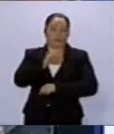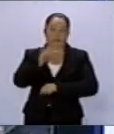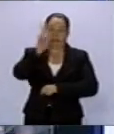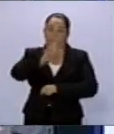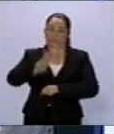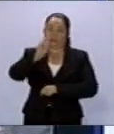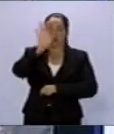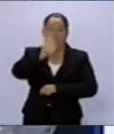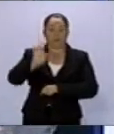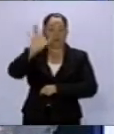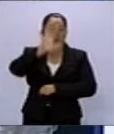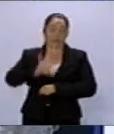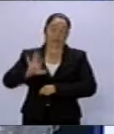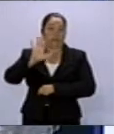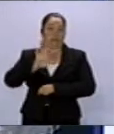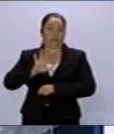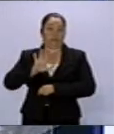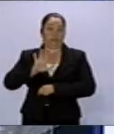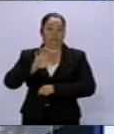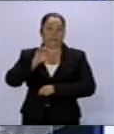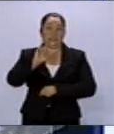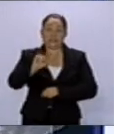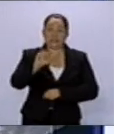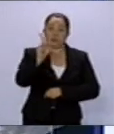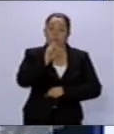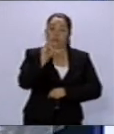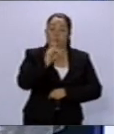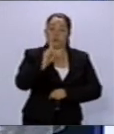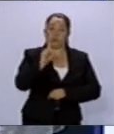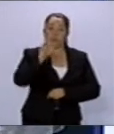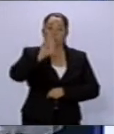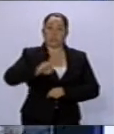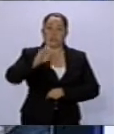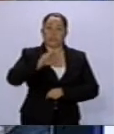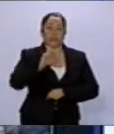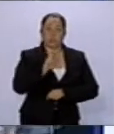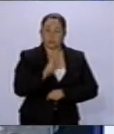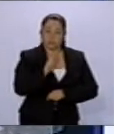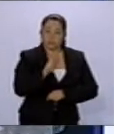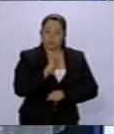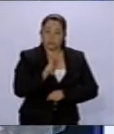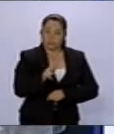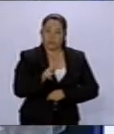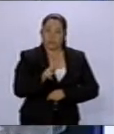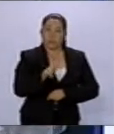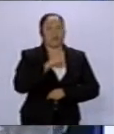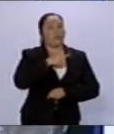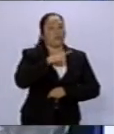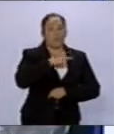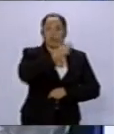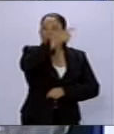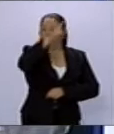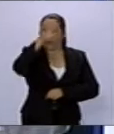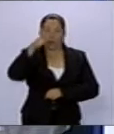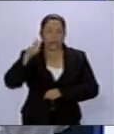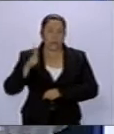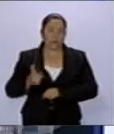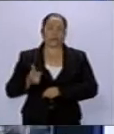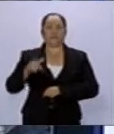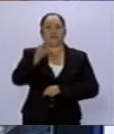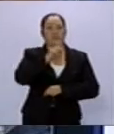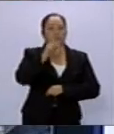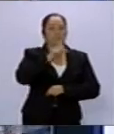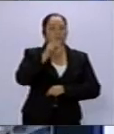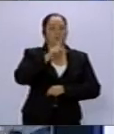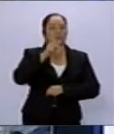quando não são professores de universidades federais A grande maioria A grande maioria são preceptores reconhecidos de escolas de saúde